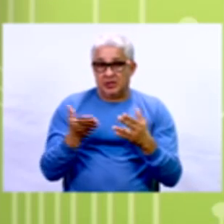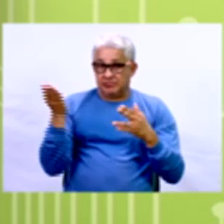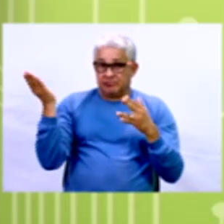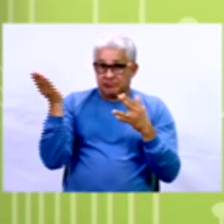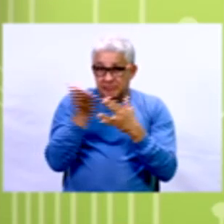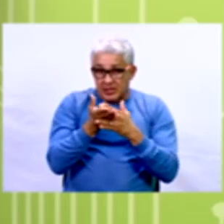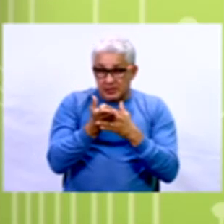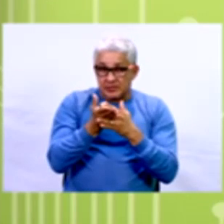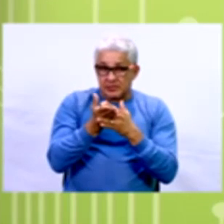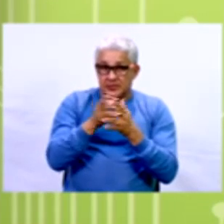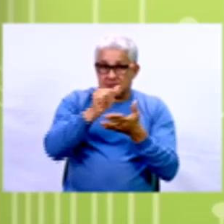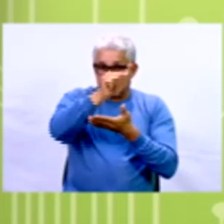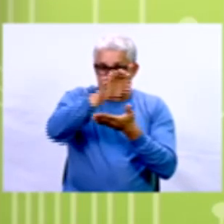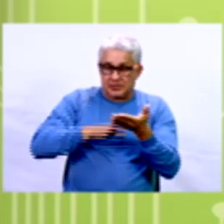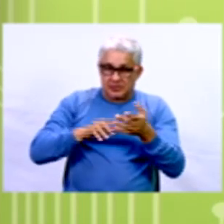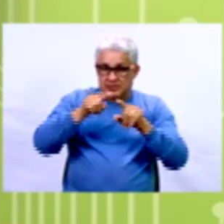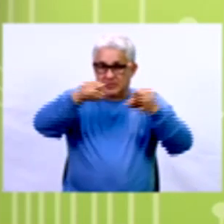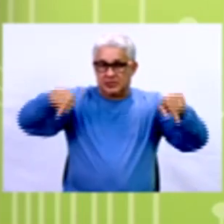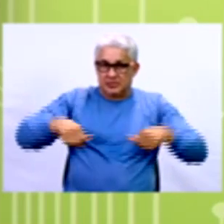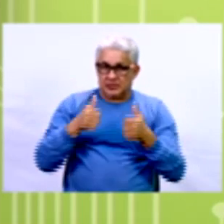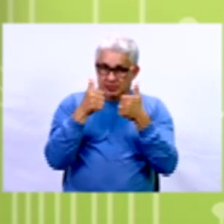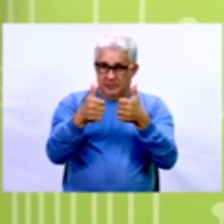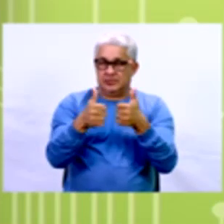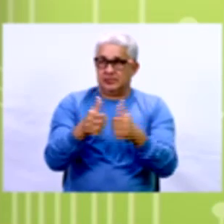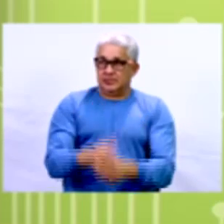para fazer essa atividade em sala.